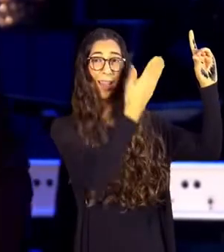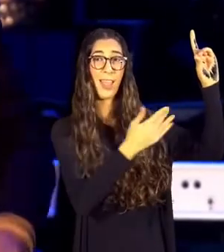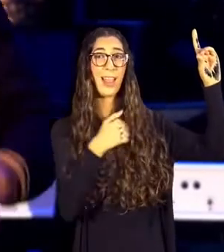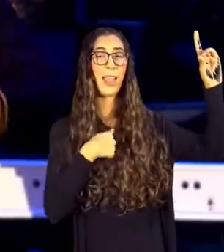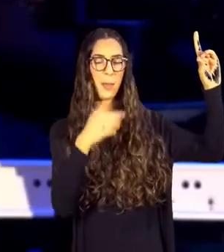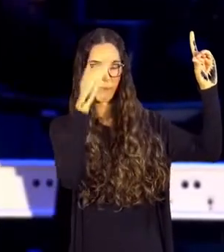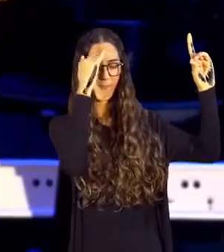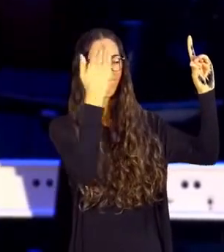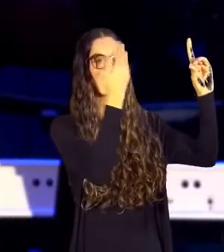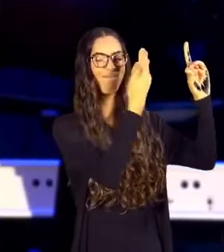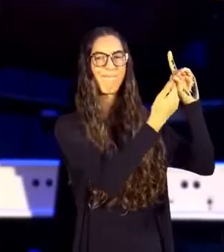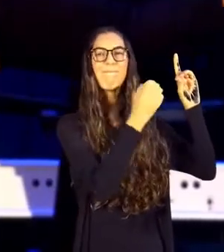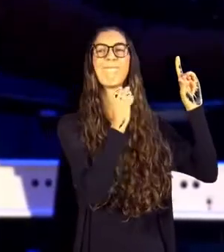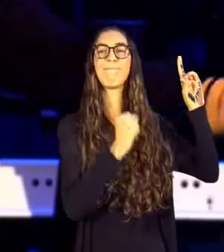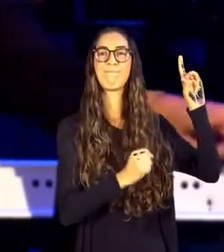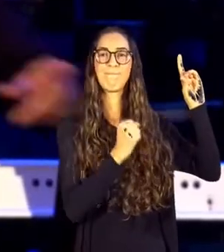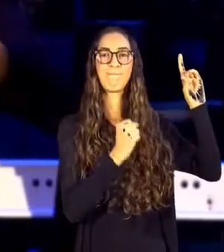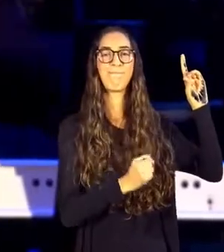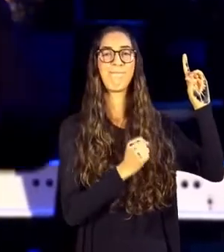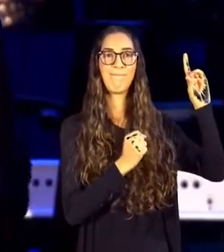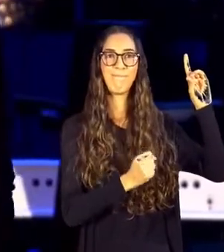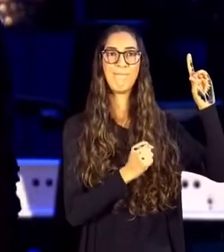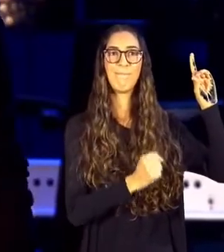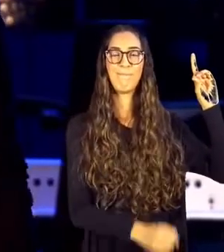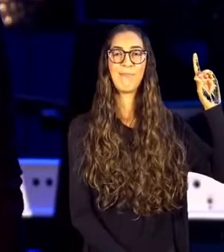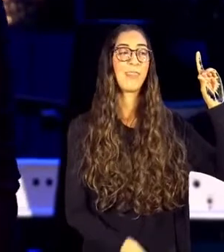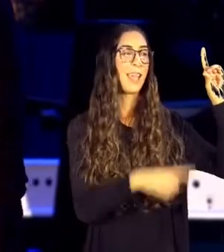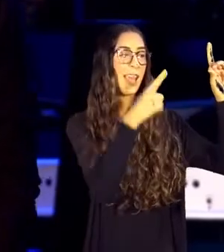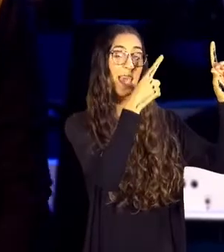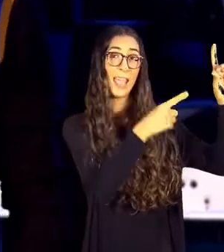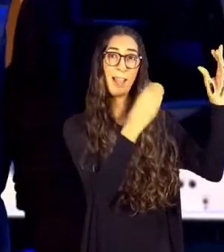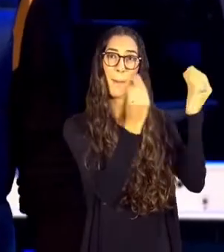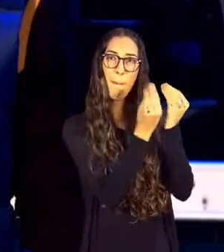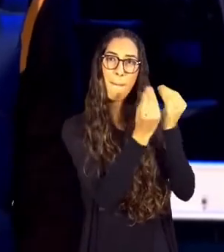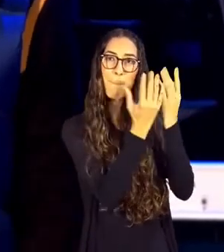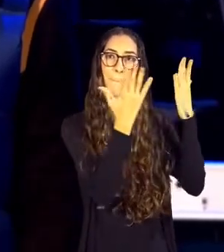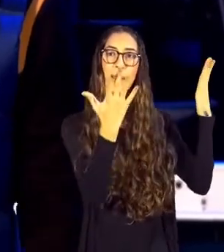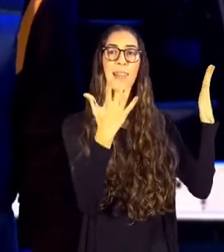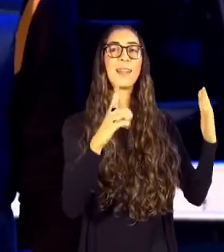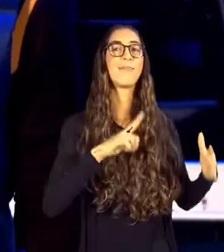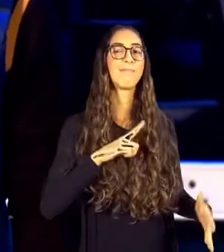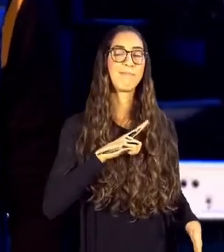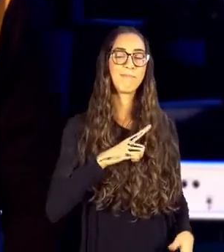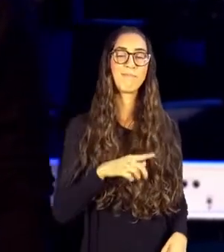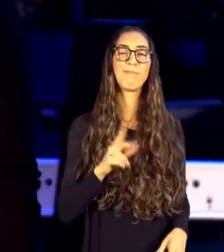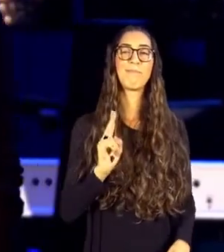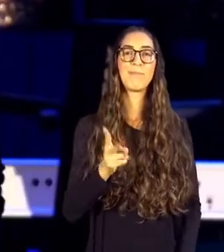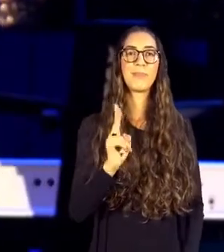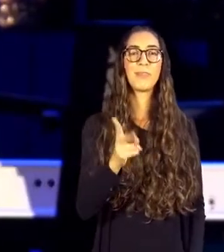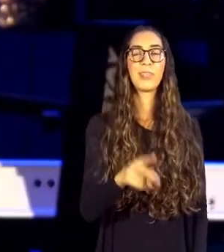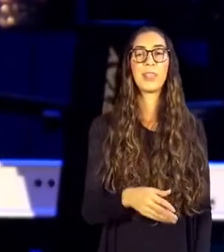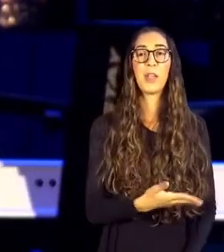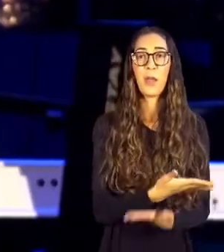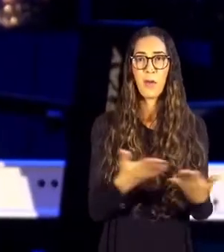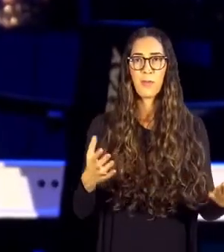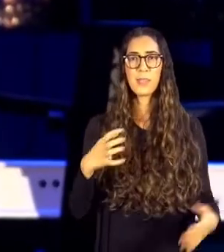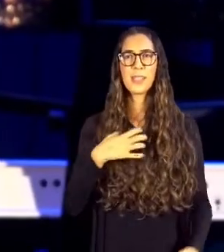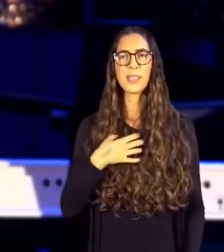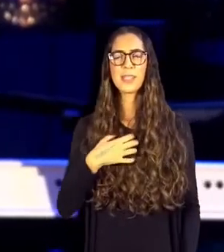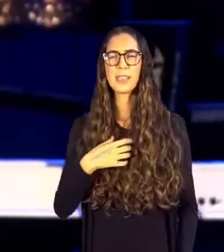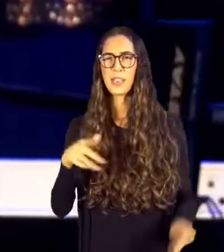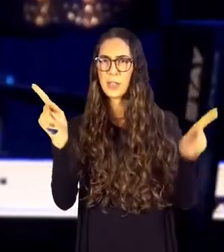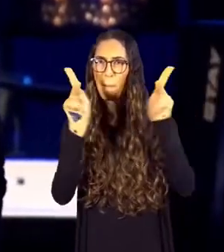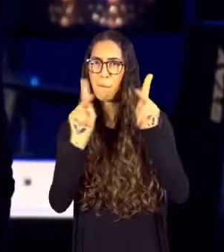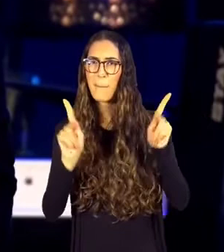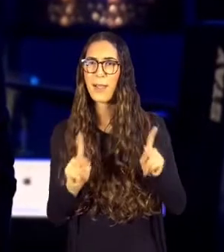que na impossibilidade dos números Ele faz acontecer. Amém? Você está em paz, querido? Você está